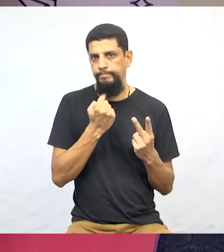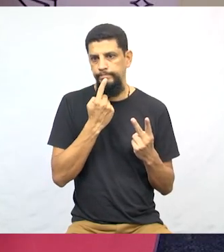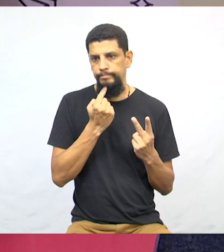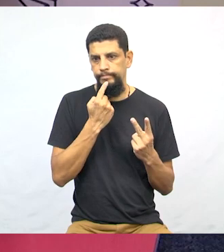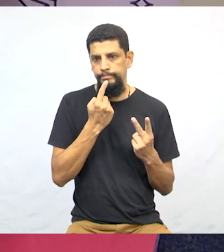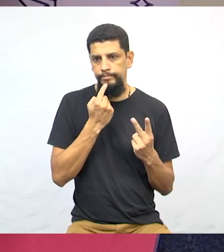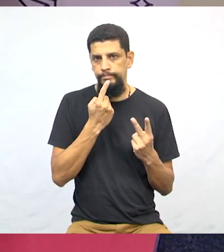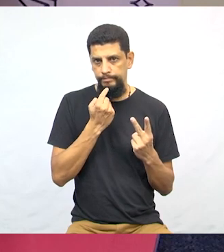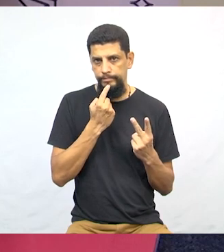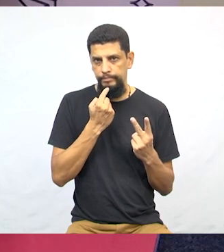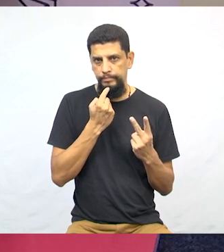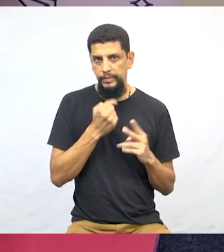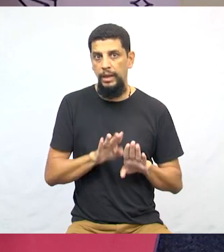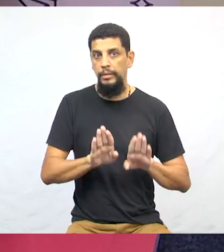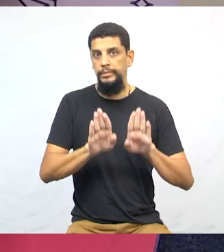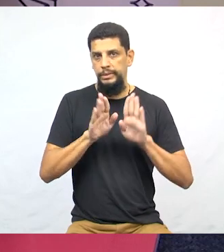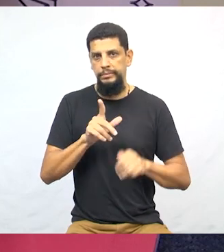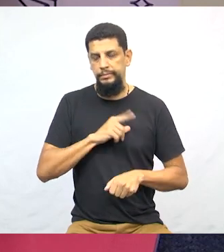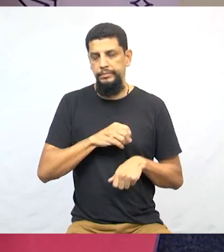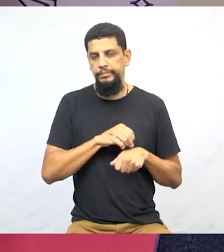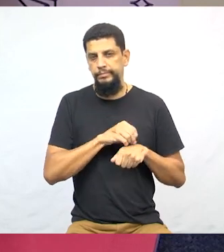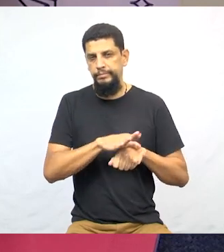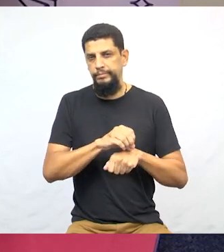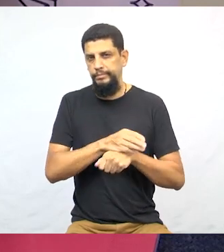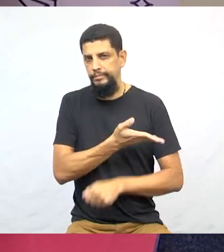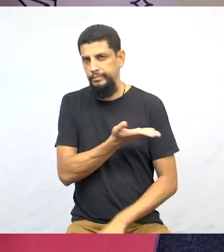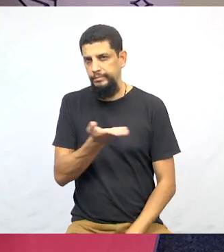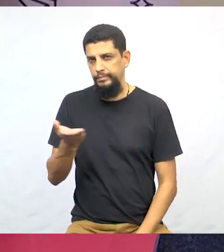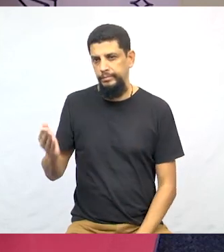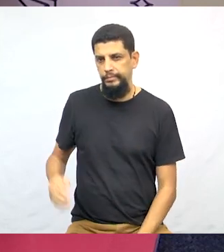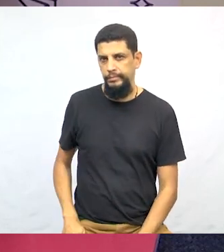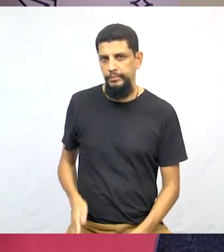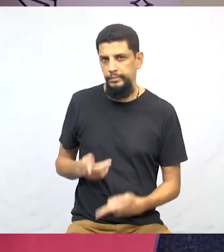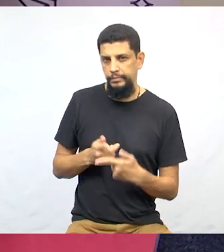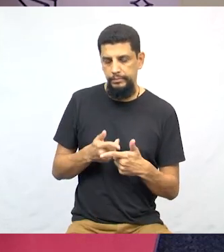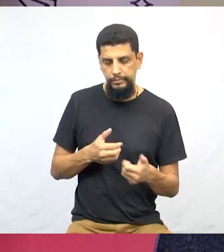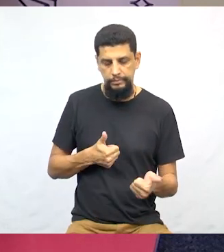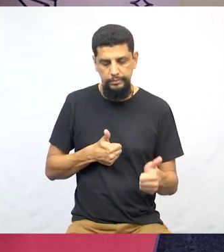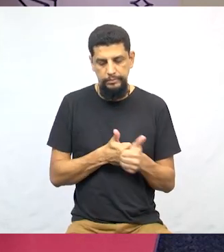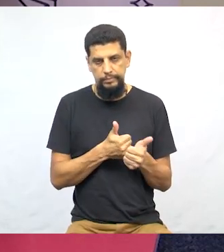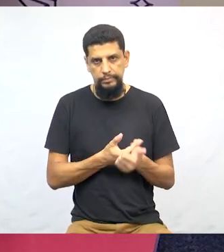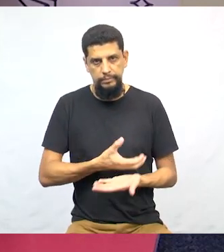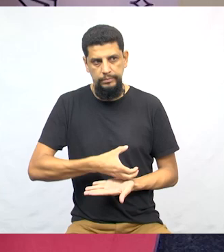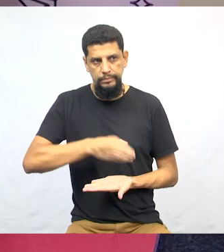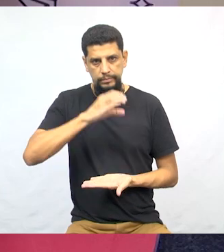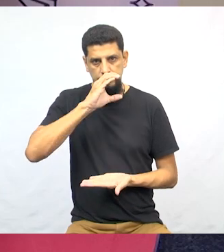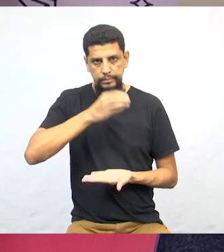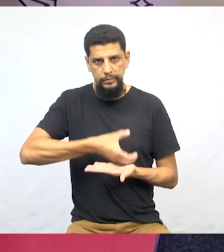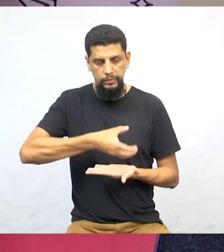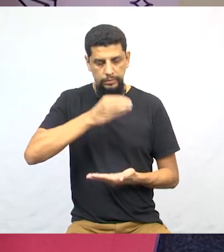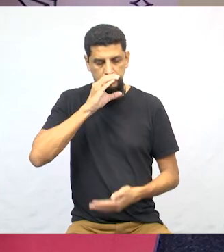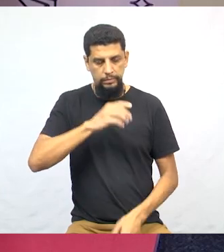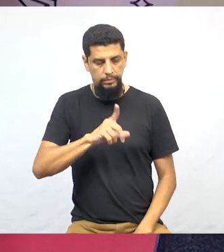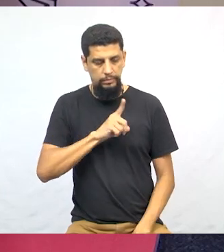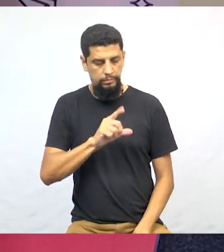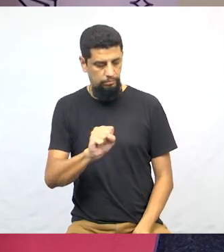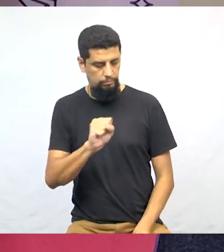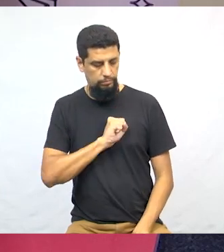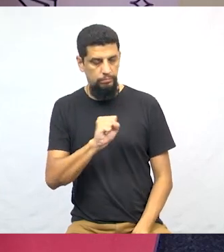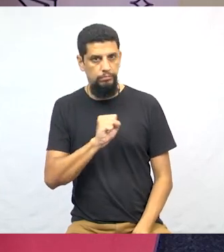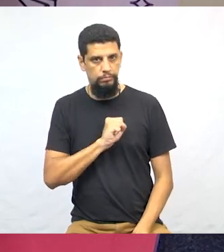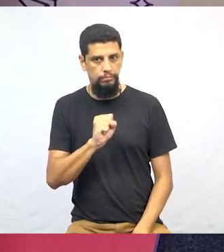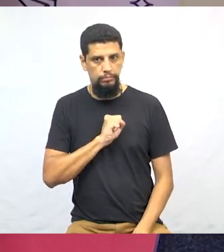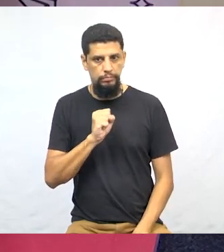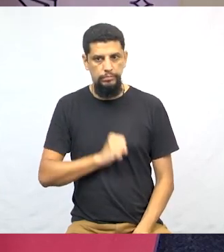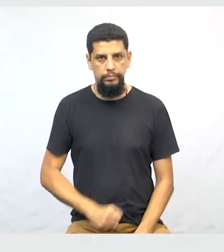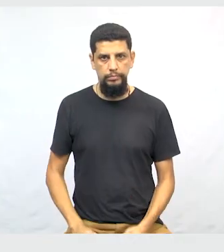vermelhas. Mas nós temos também uma pista, porque ali pertinho do copo tem um número.